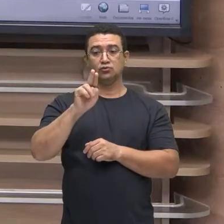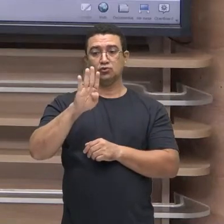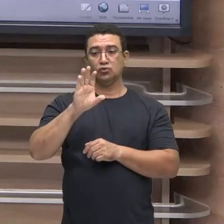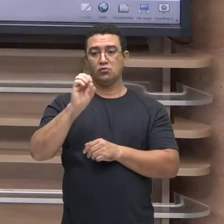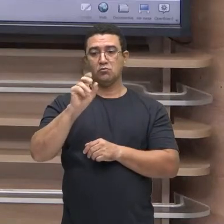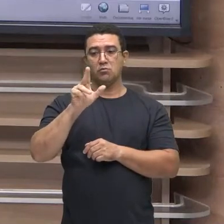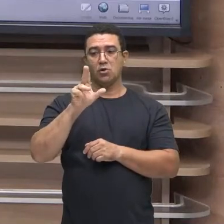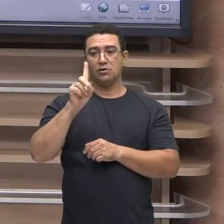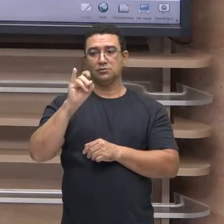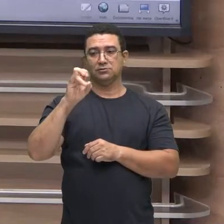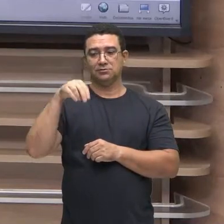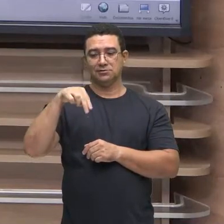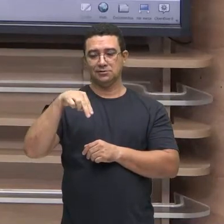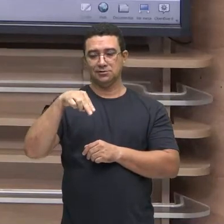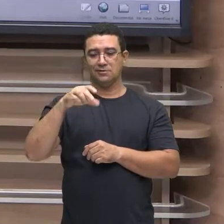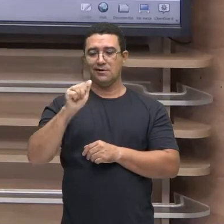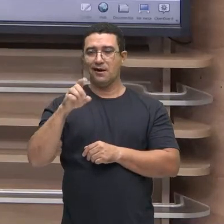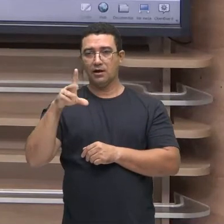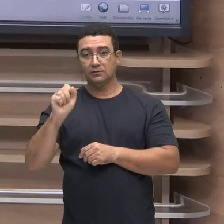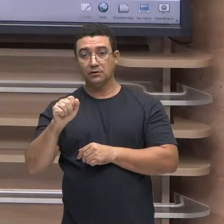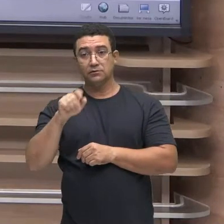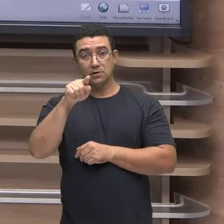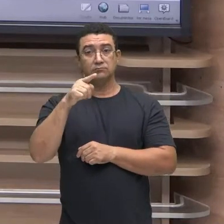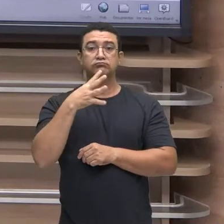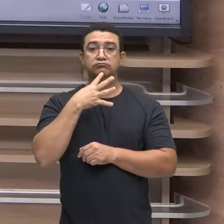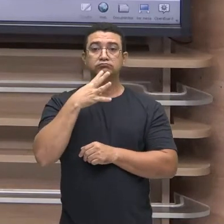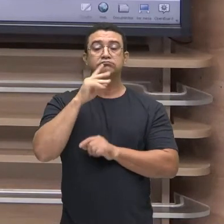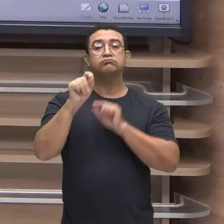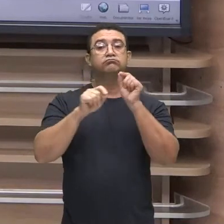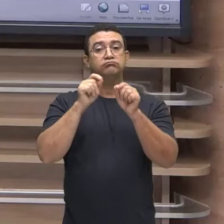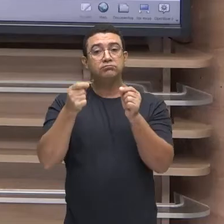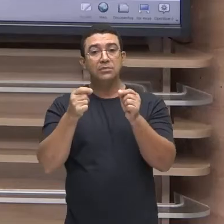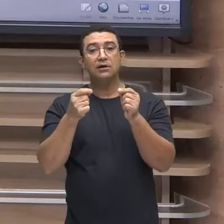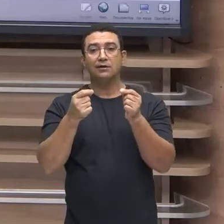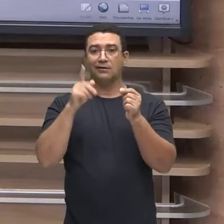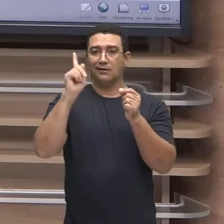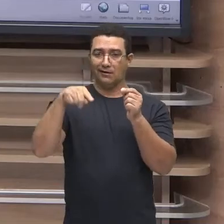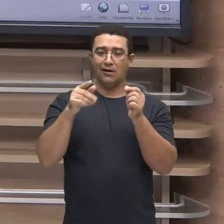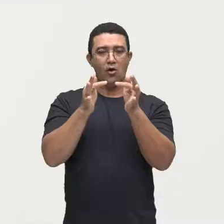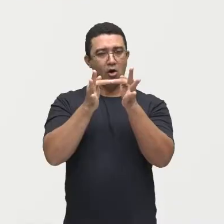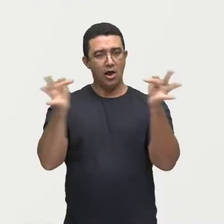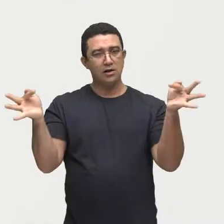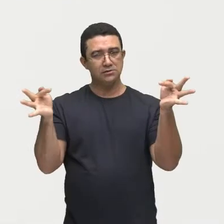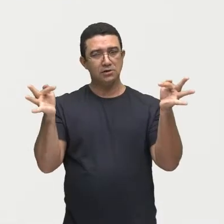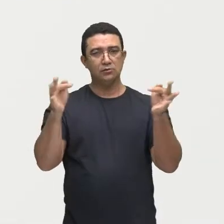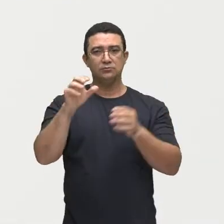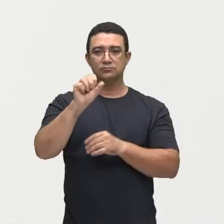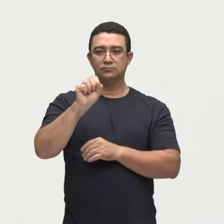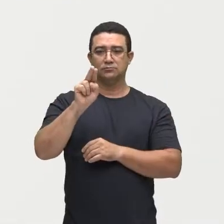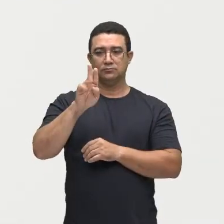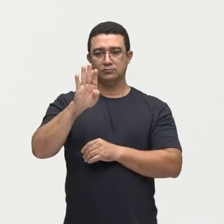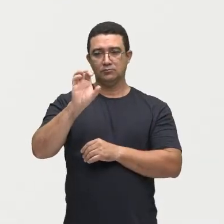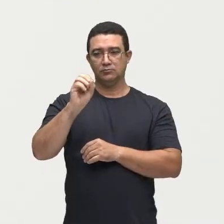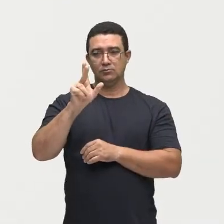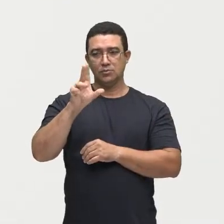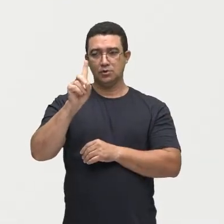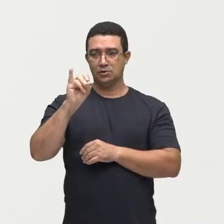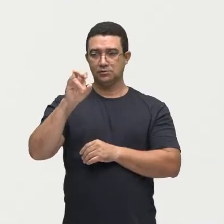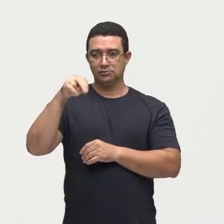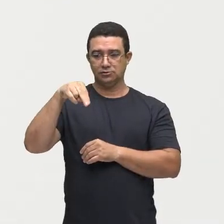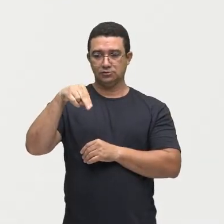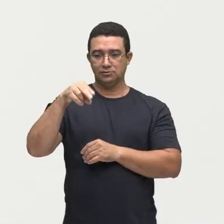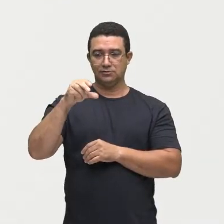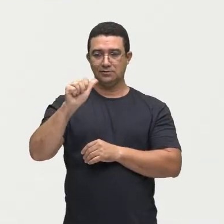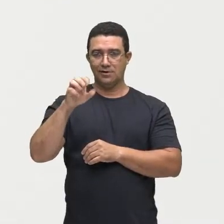só conhecer essa situação da oração subordinada, porque ele está presente, o pronome relativo, tá? Por essa